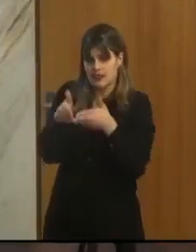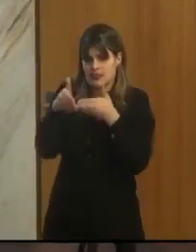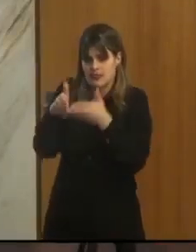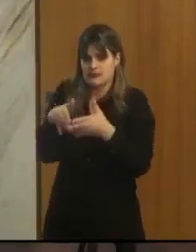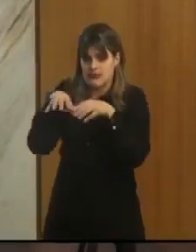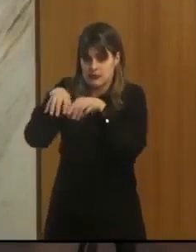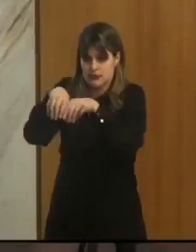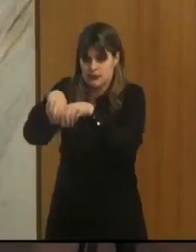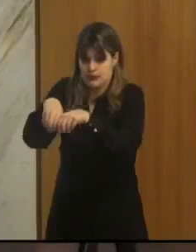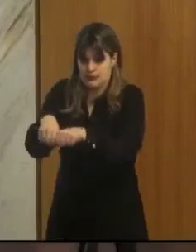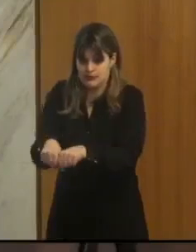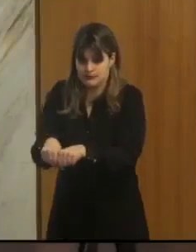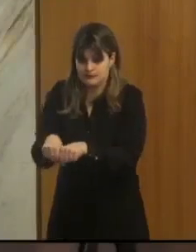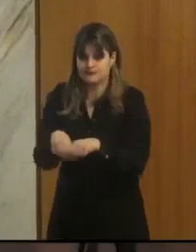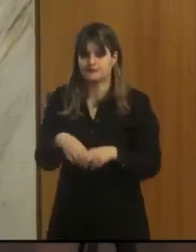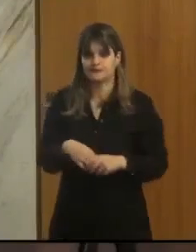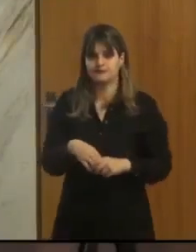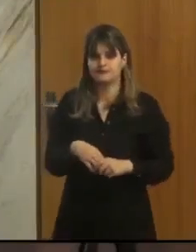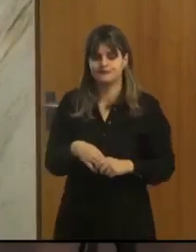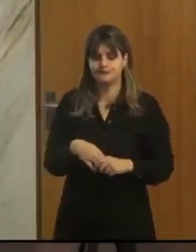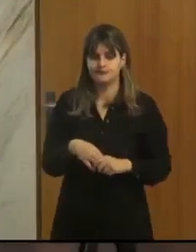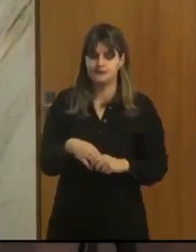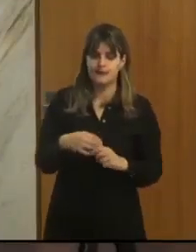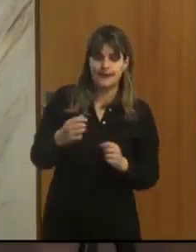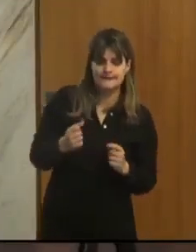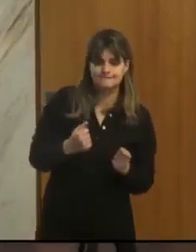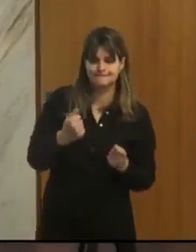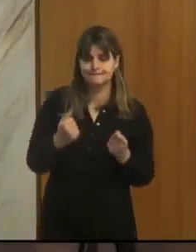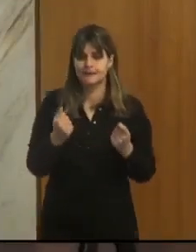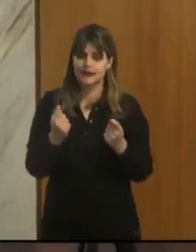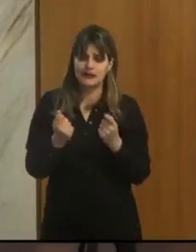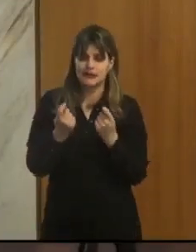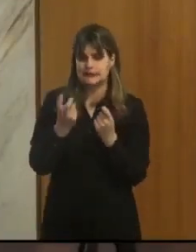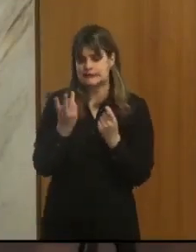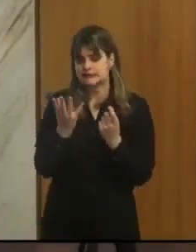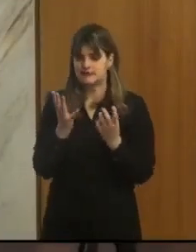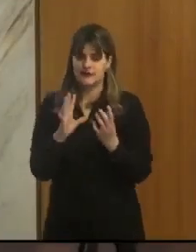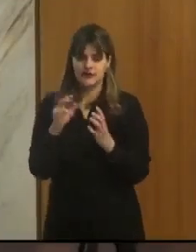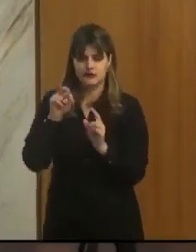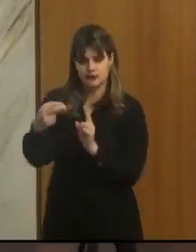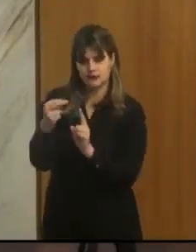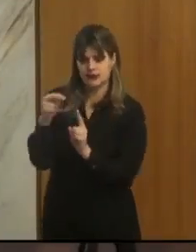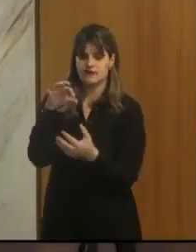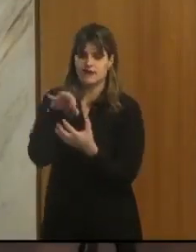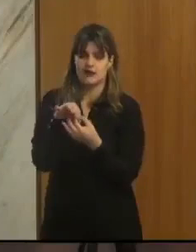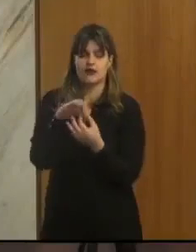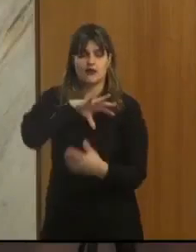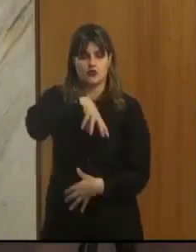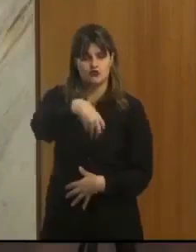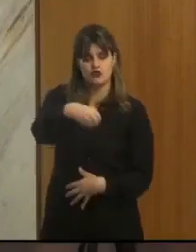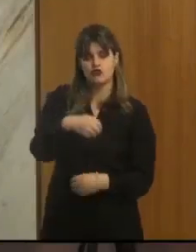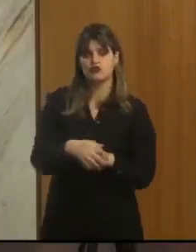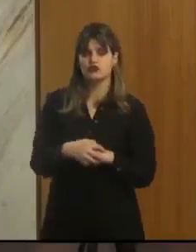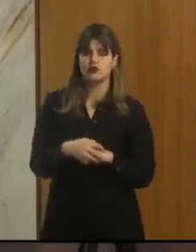marítimo que tem várias interpretações. E uma das interpretações tem a ver com o mundo e com o cosmos.